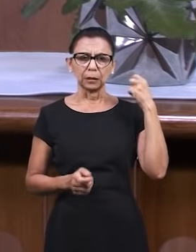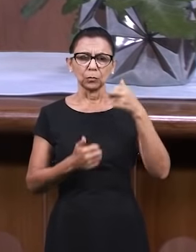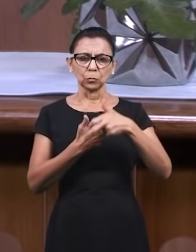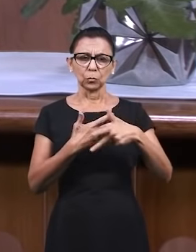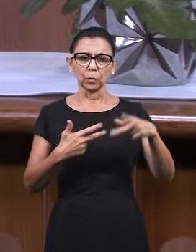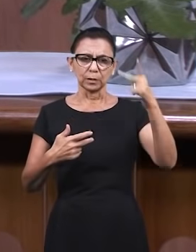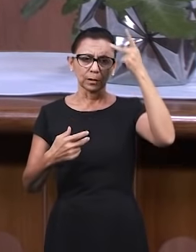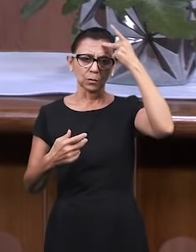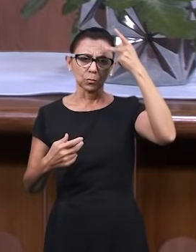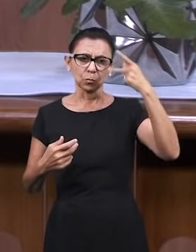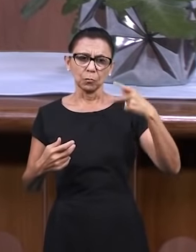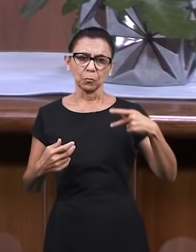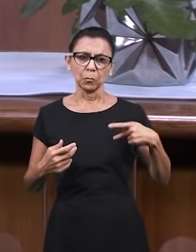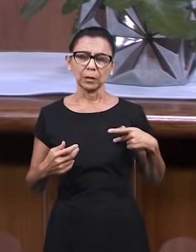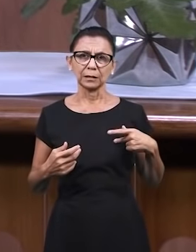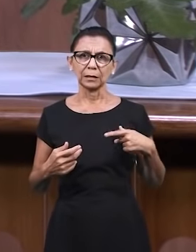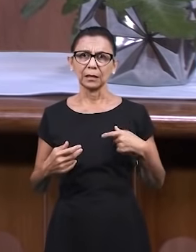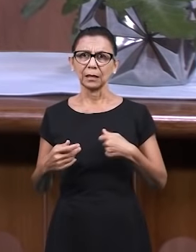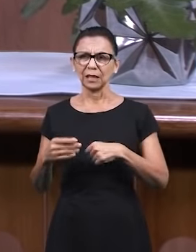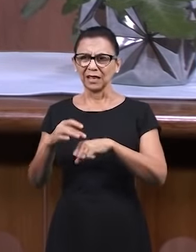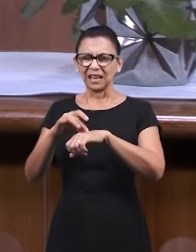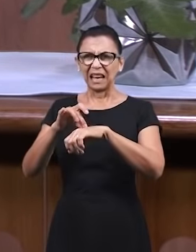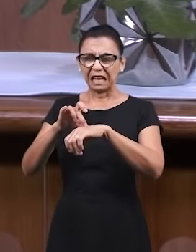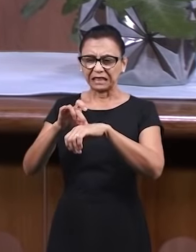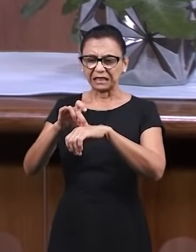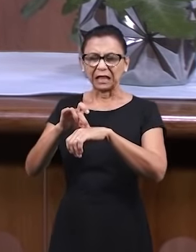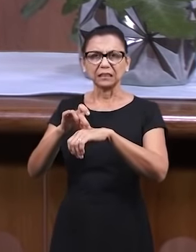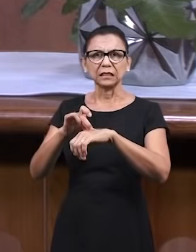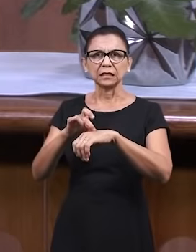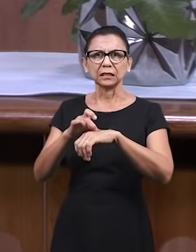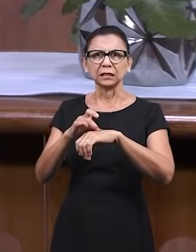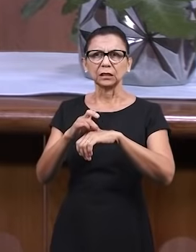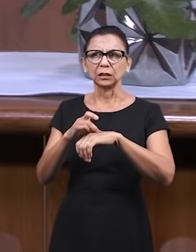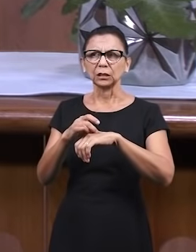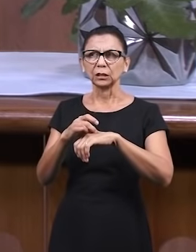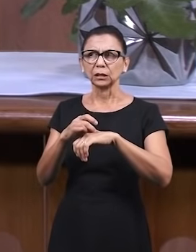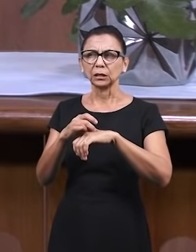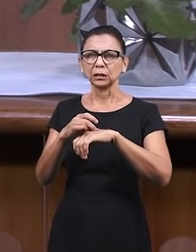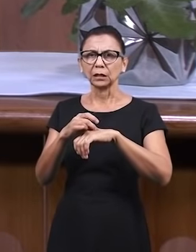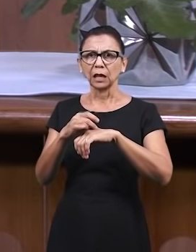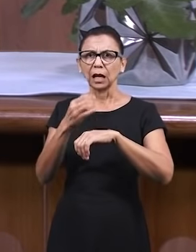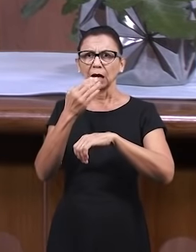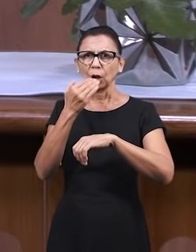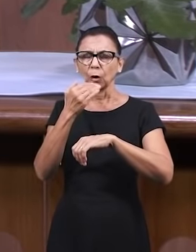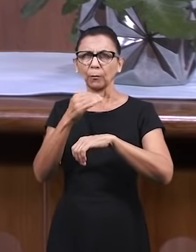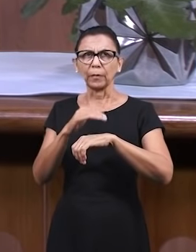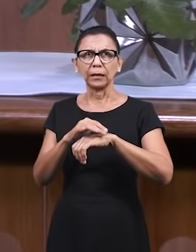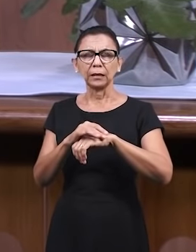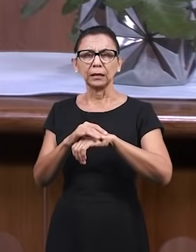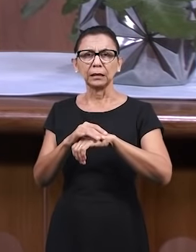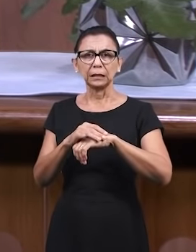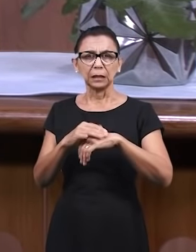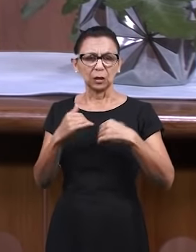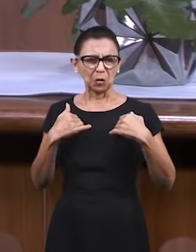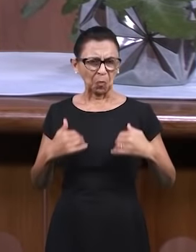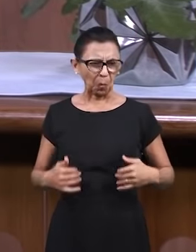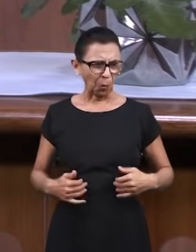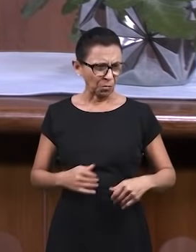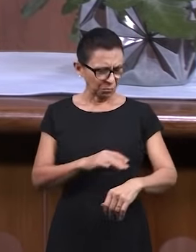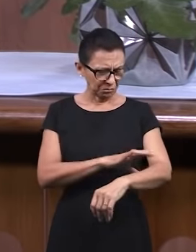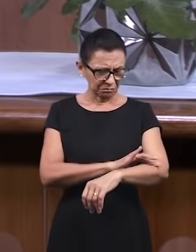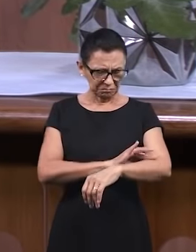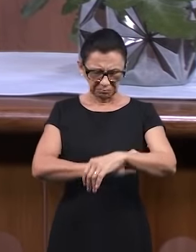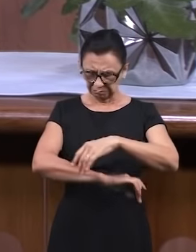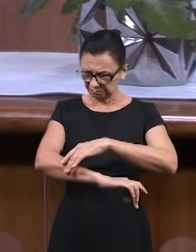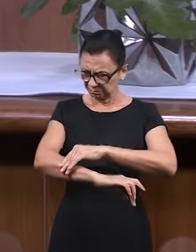Então, quando ele falou a carne, ele falou: será que nós temos que comer a carne, ter o sangue? Então, eles imaginaram ali aquilo que era o físico.